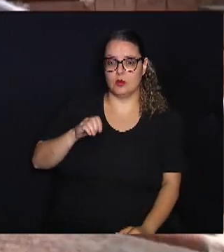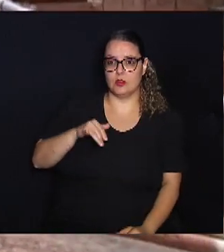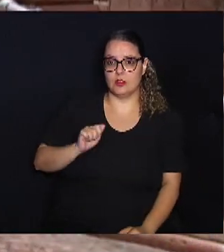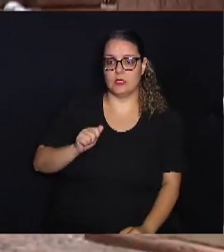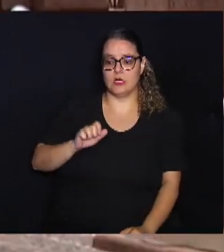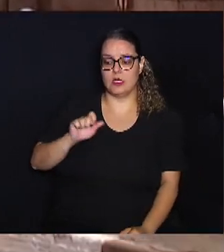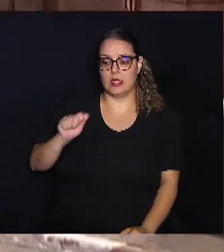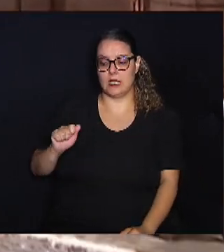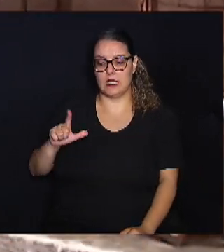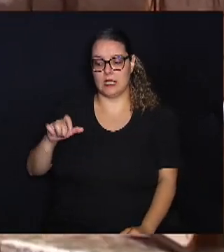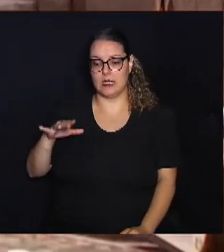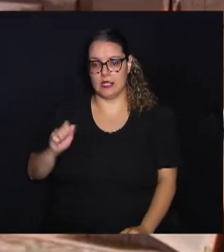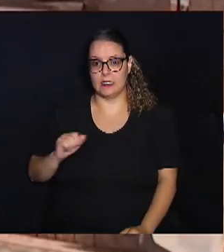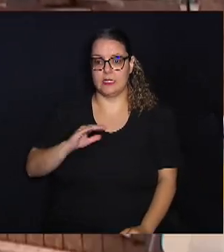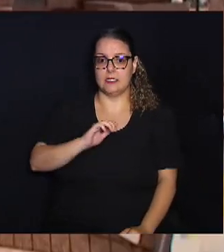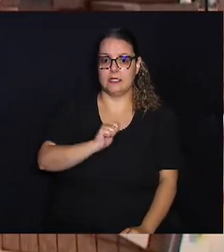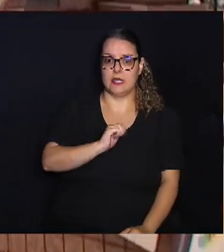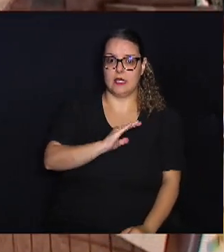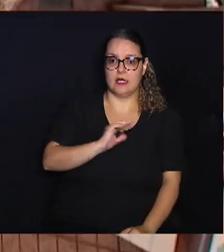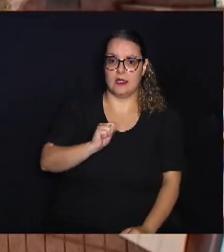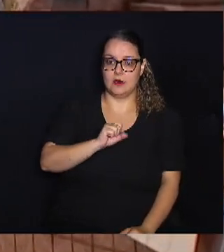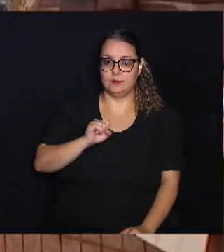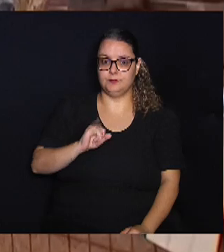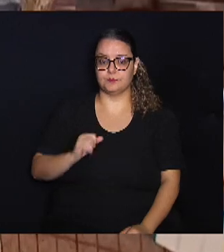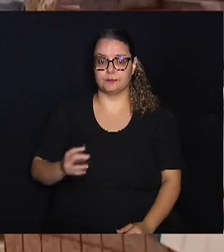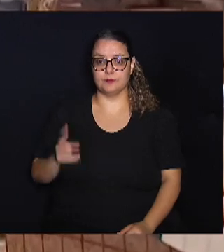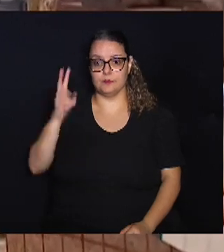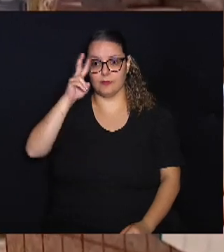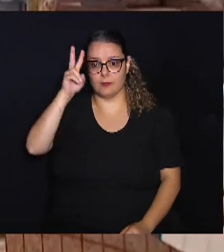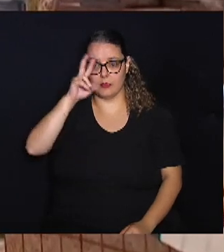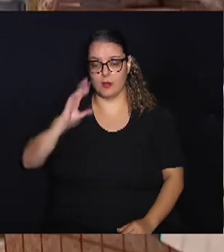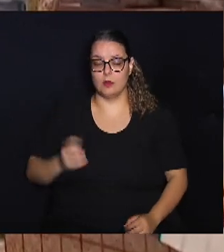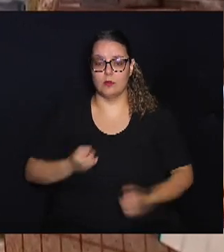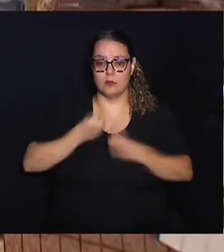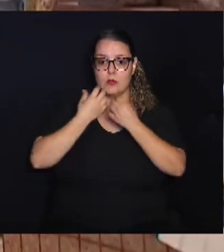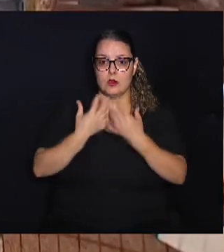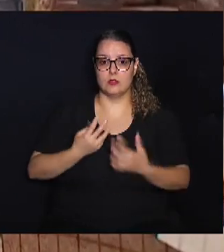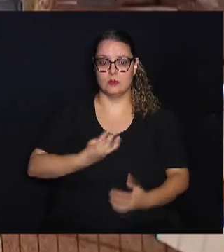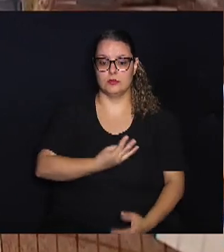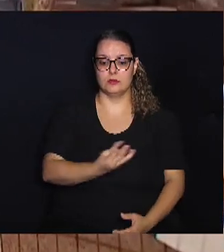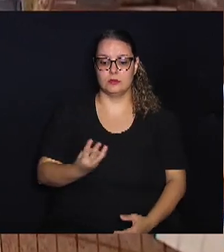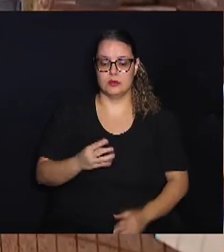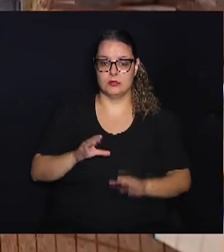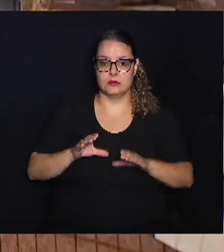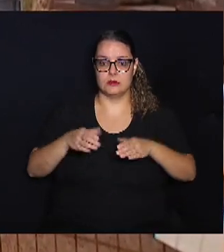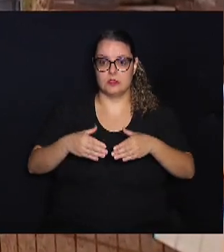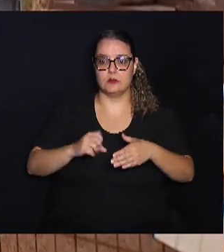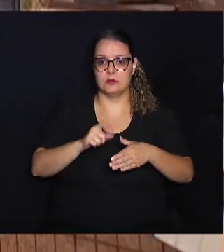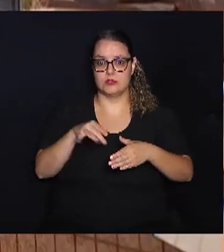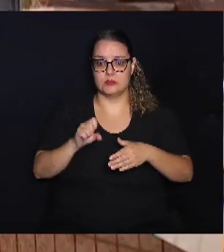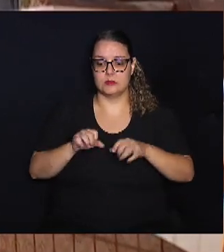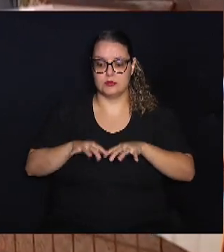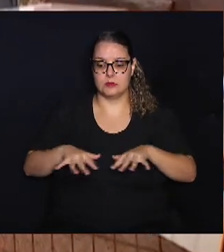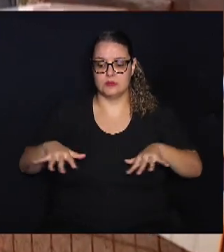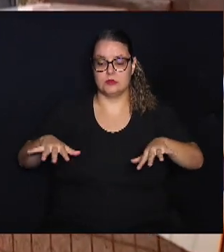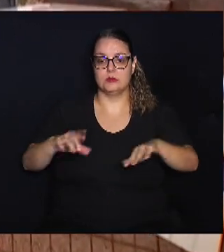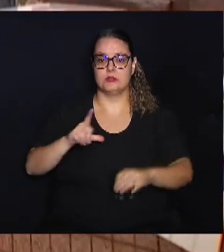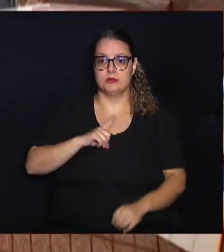e Acácias, será um dia para celebrar boas lembranças nos 3 Campos Santos, em toda a extensão dos cemitérios. Vai